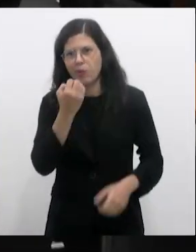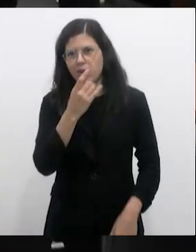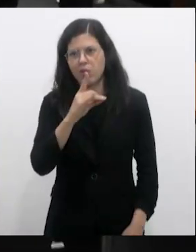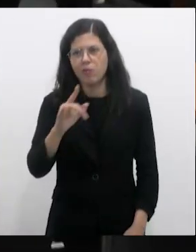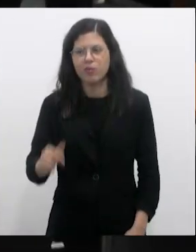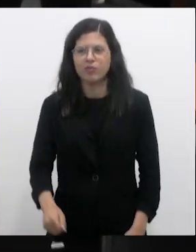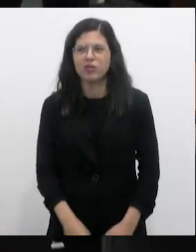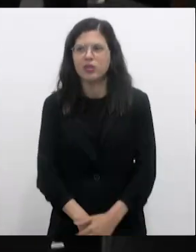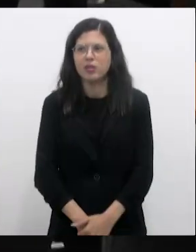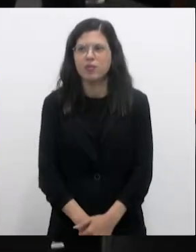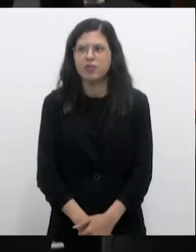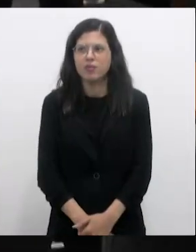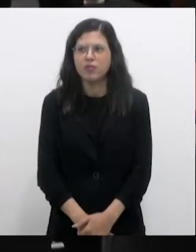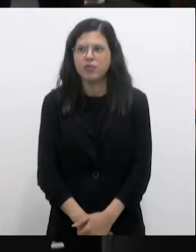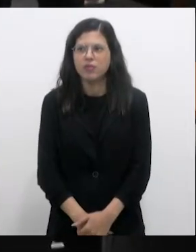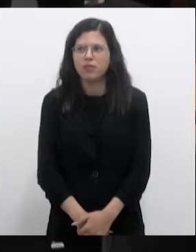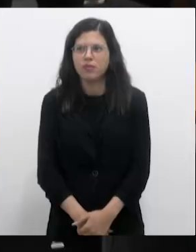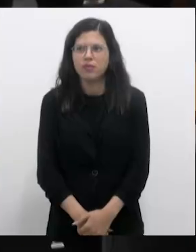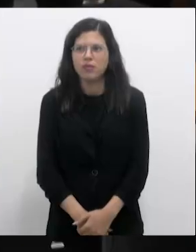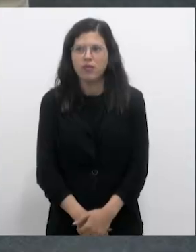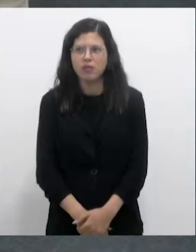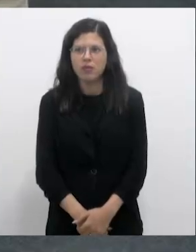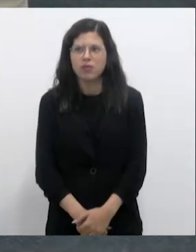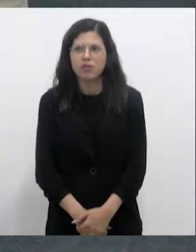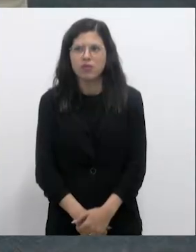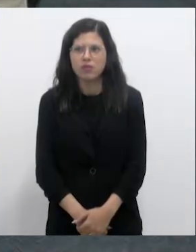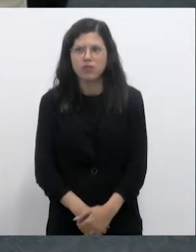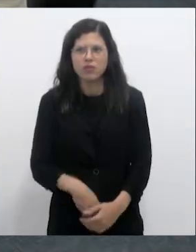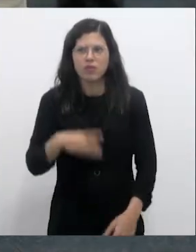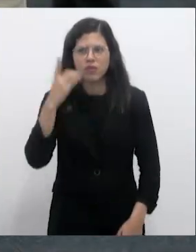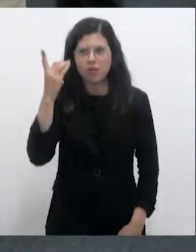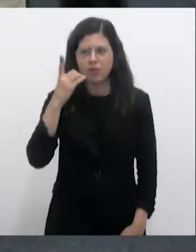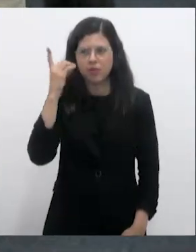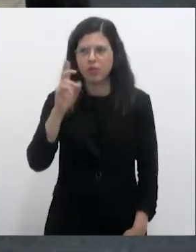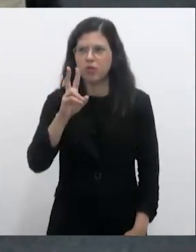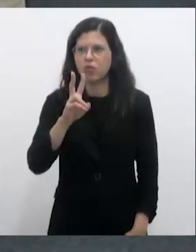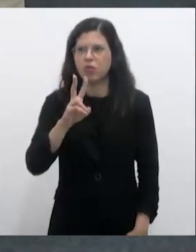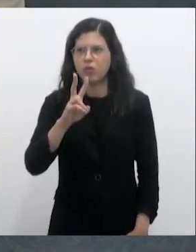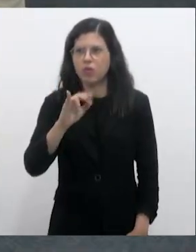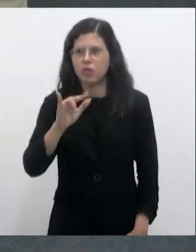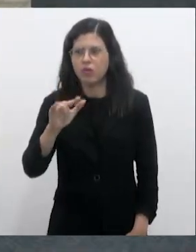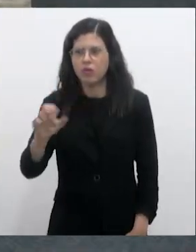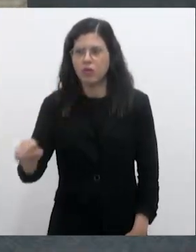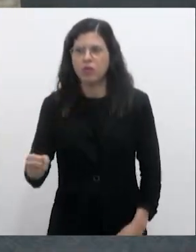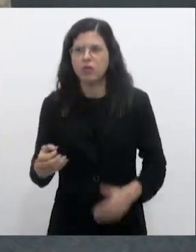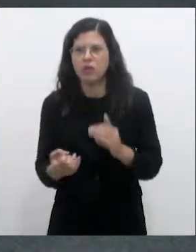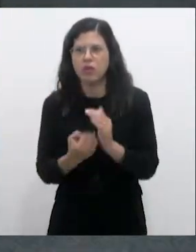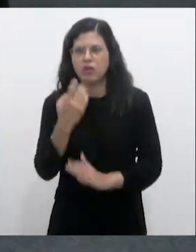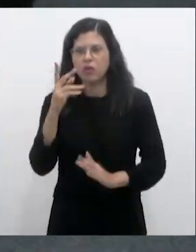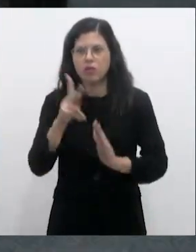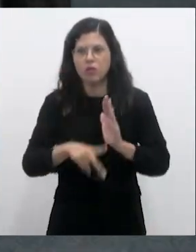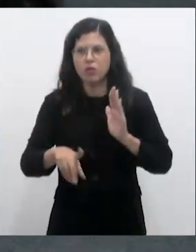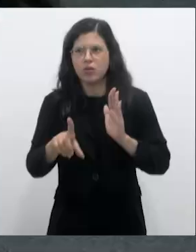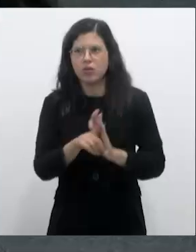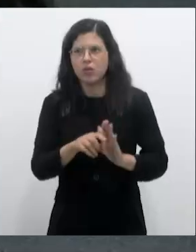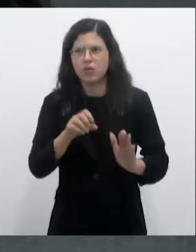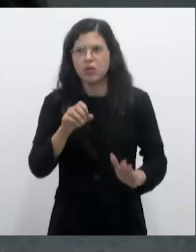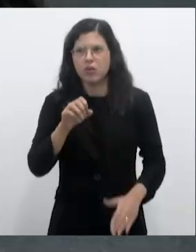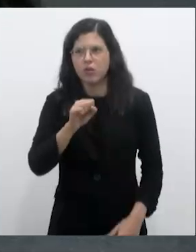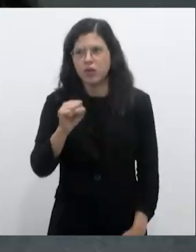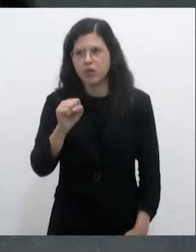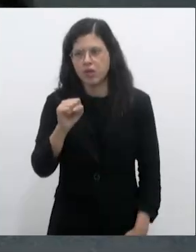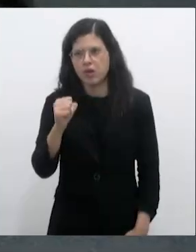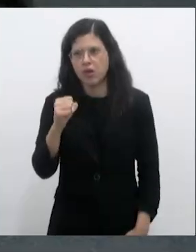dia. O motivo do pela ordem é que o deputado Vinícius Cozzolino, que é autor do projeto de lei 8º